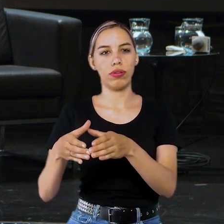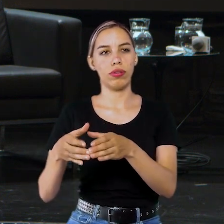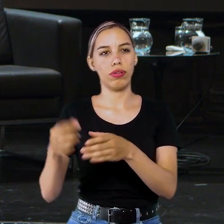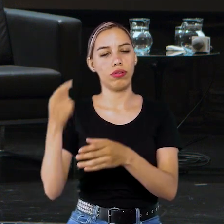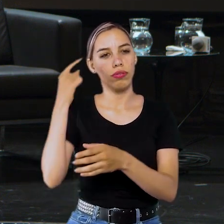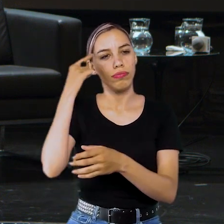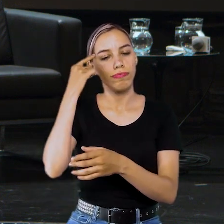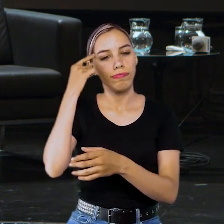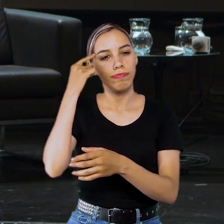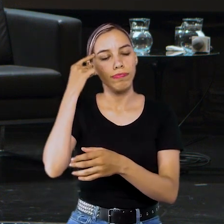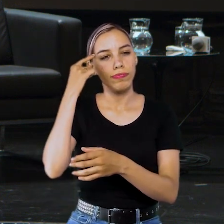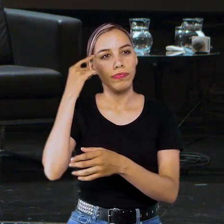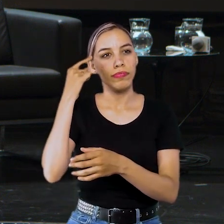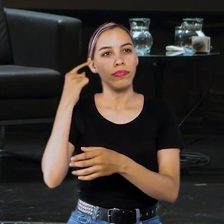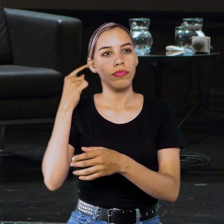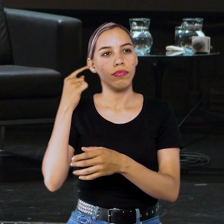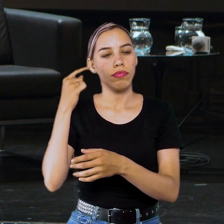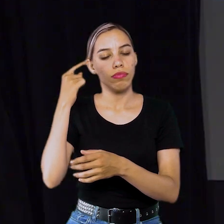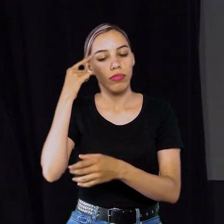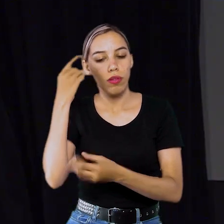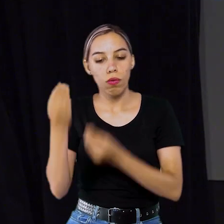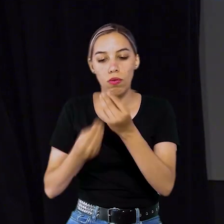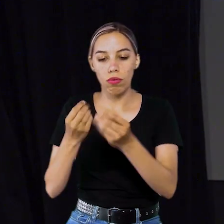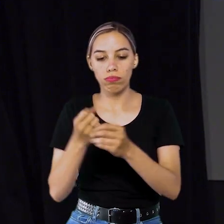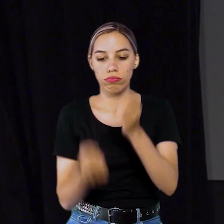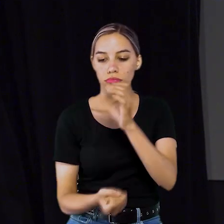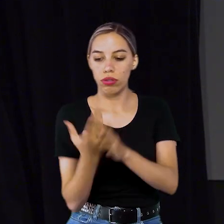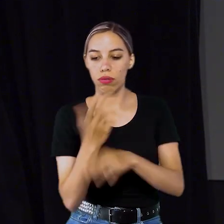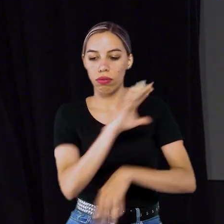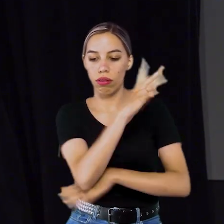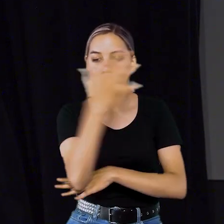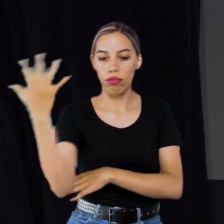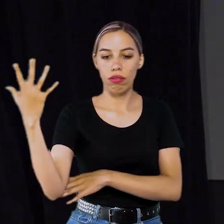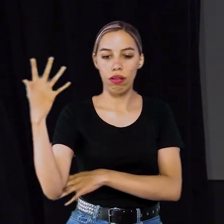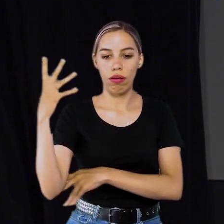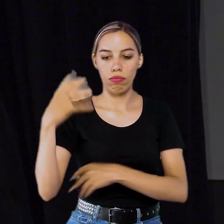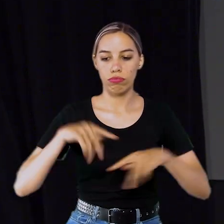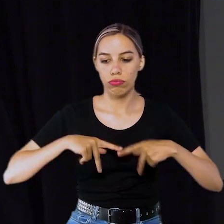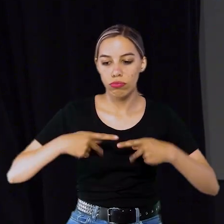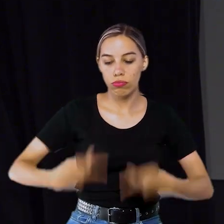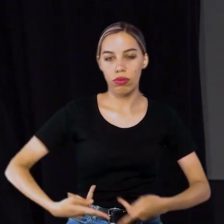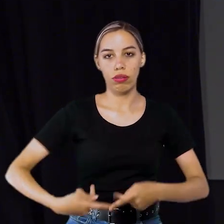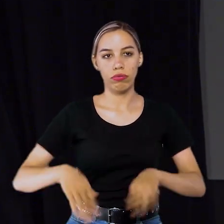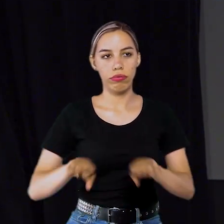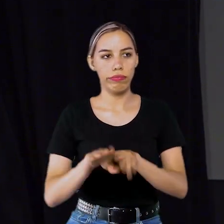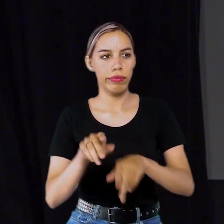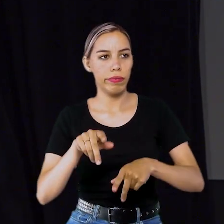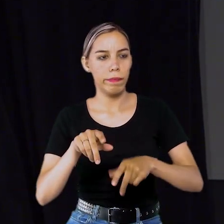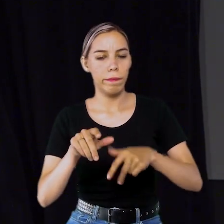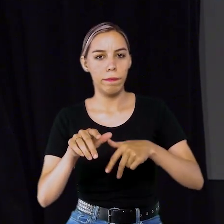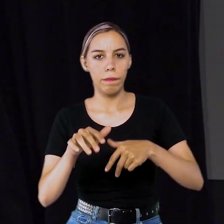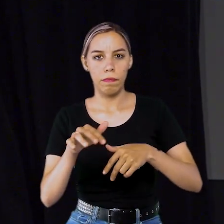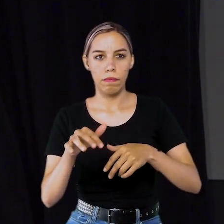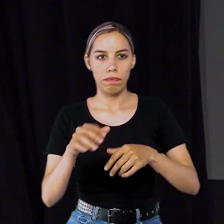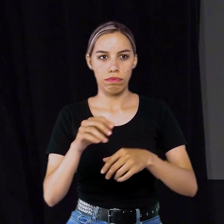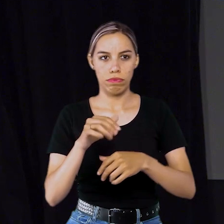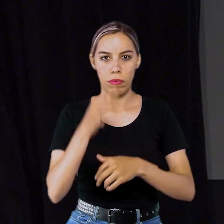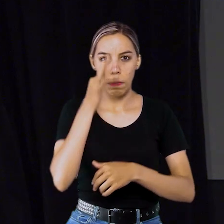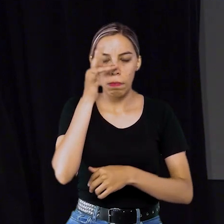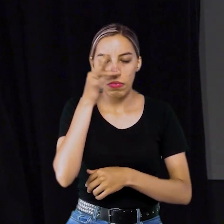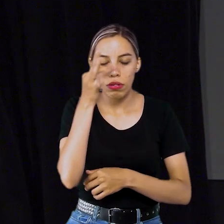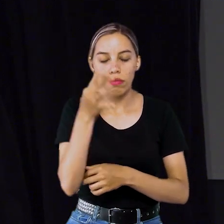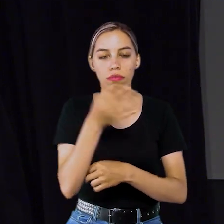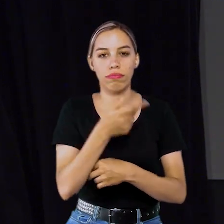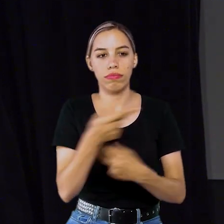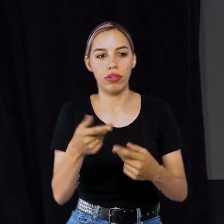do guarani-bia sobre a origem da terra, do ser humano, da linguagem, dos animais e plantas da Mata Atlântica, contadas